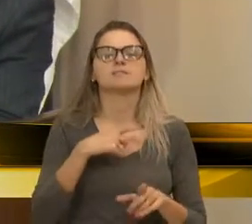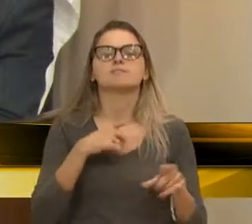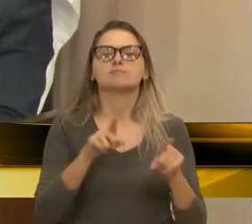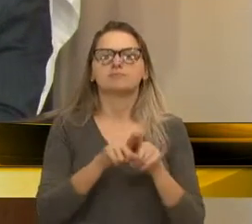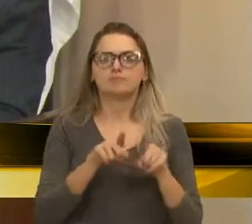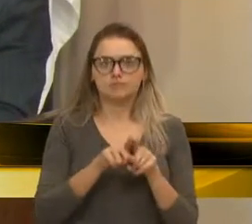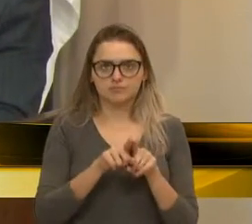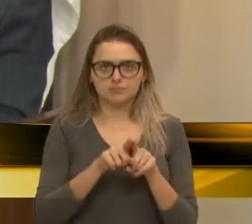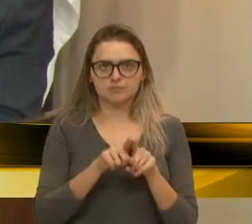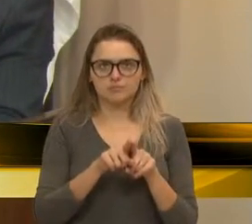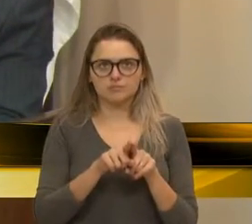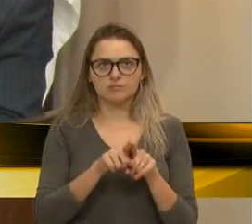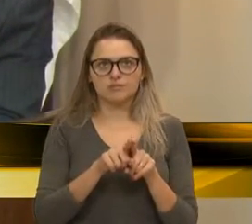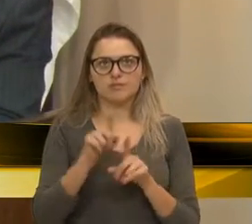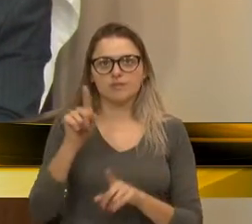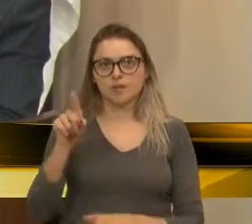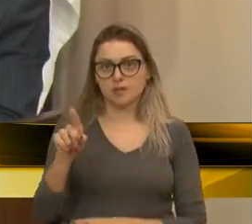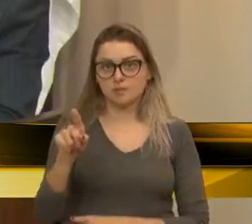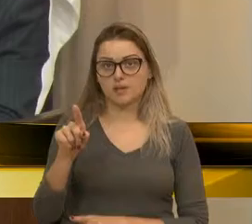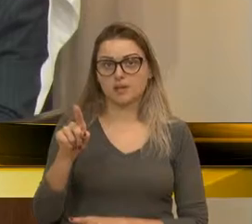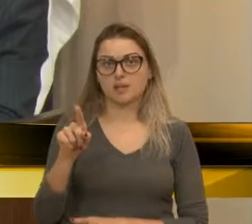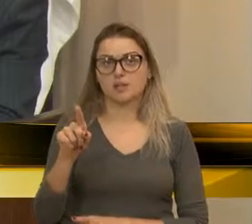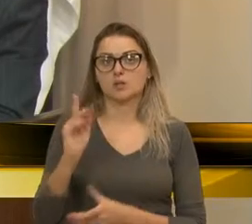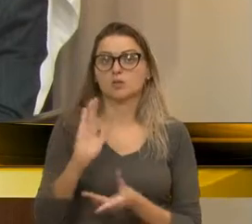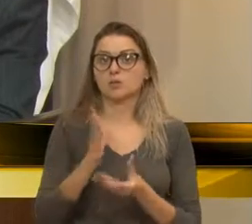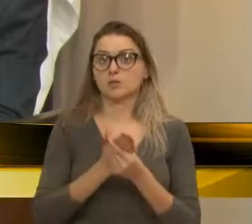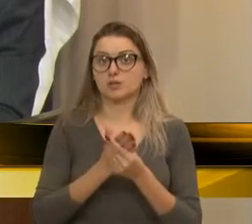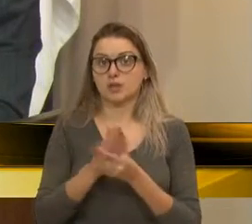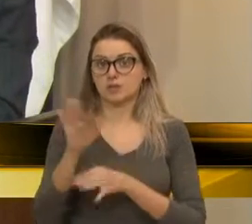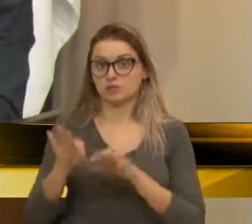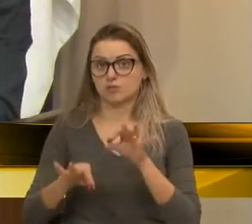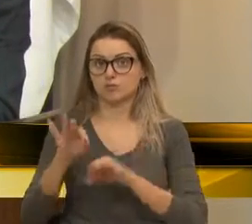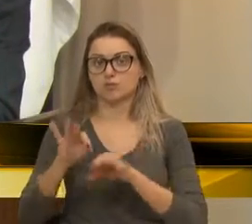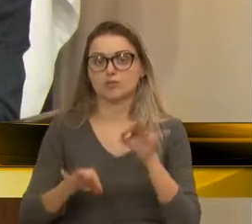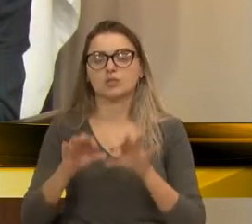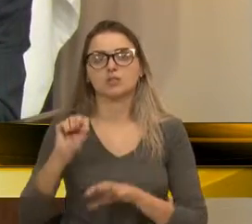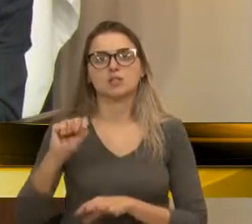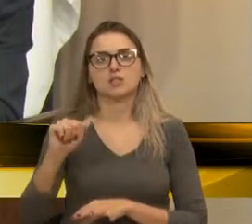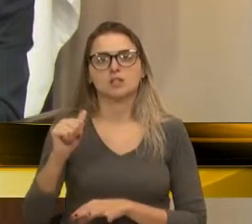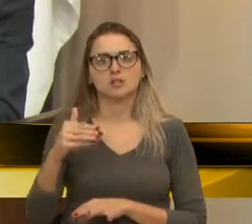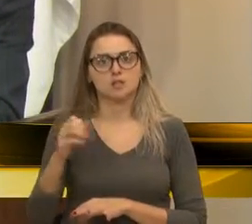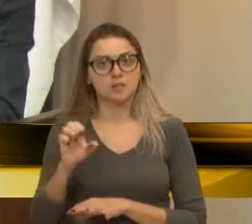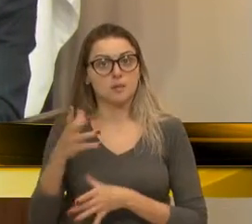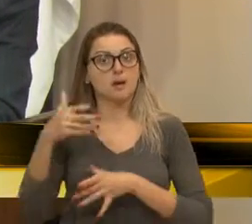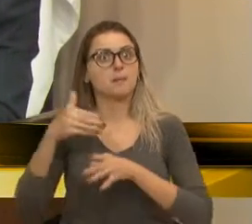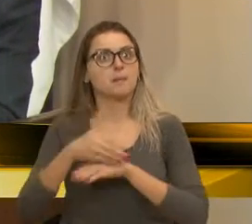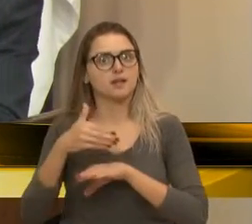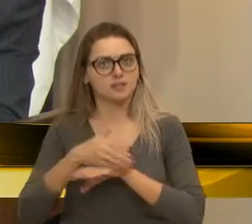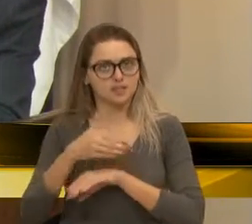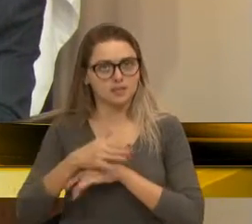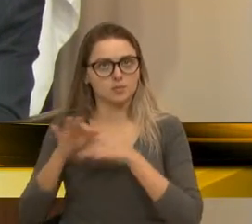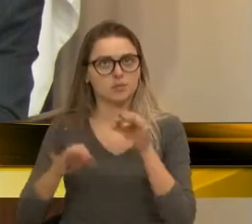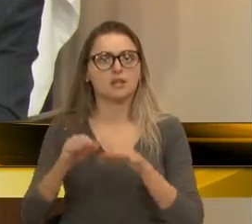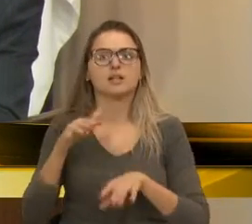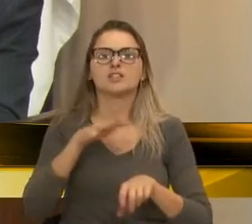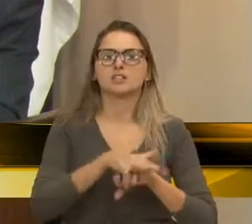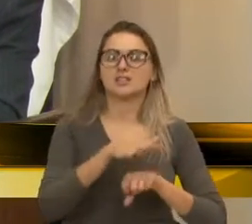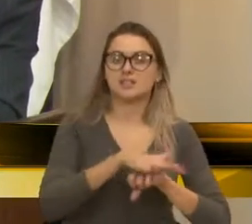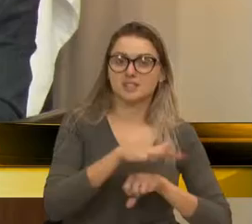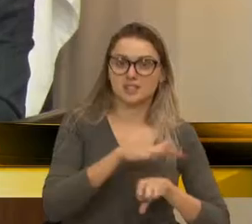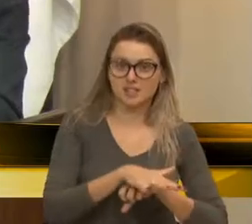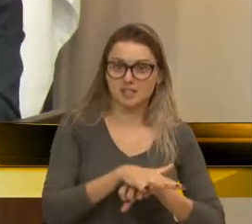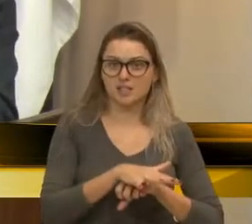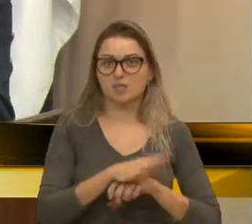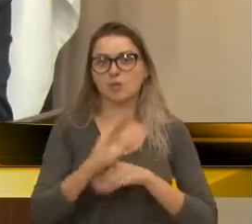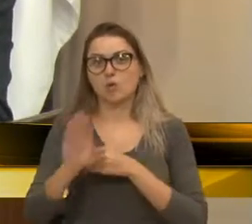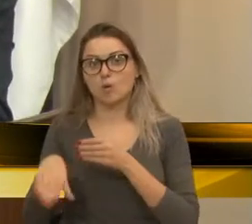montante, assessor Mosquen, das ações judiciais também em que o SAMAI é parte, né, questões de hora extra, bancos